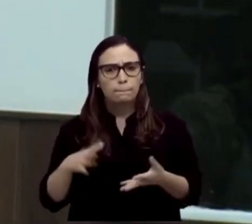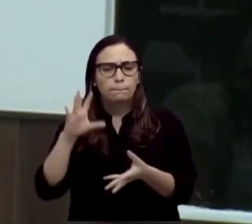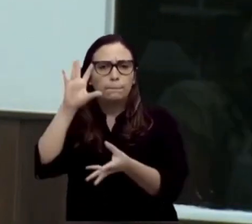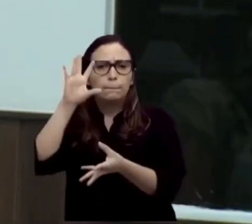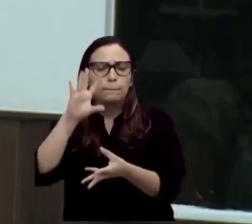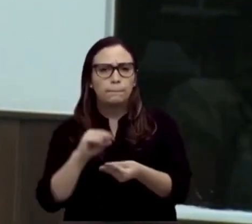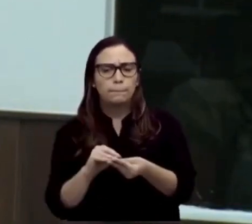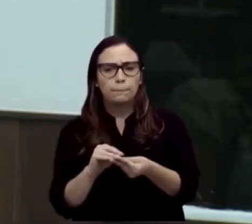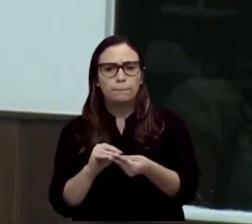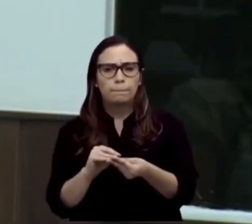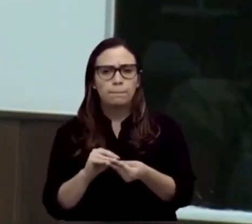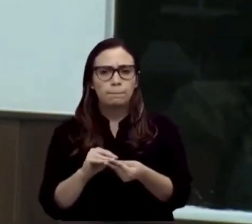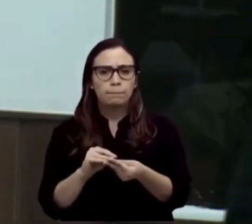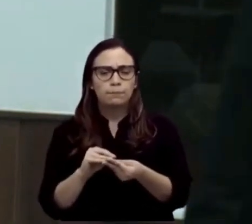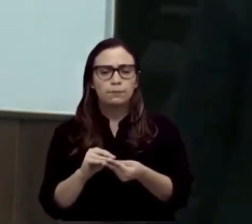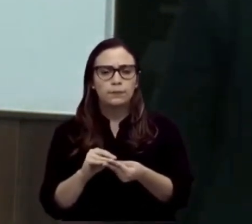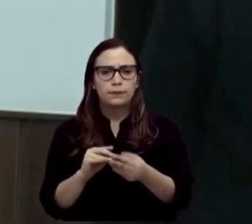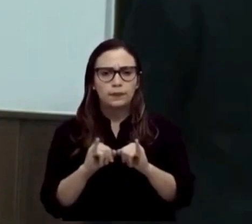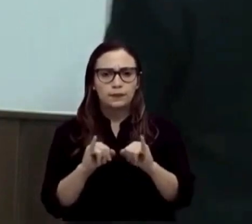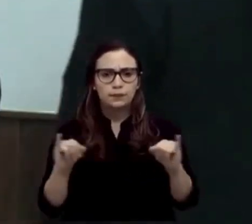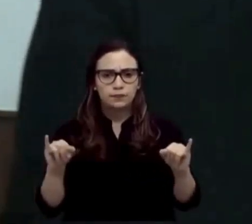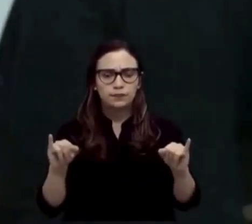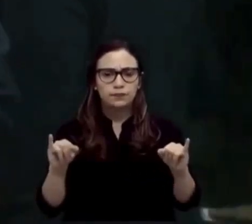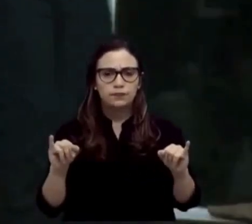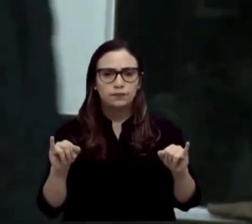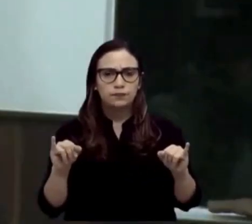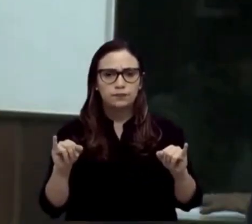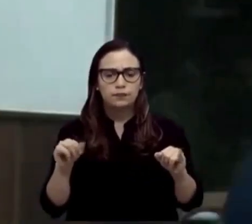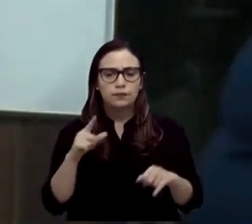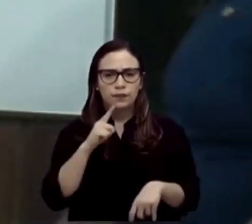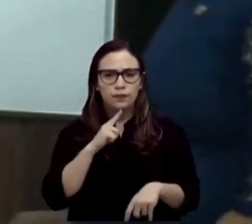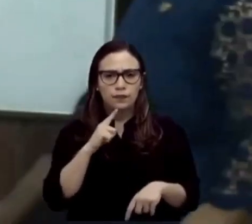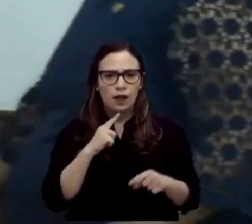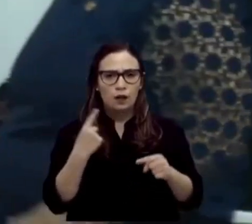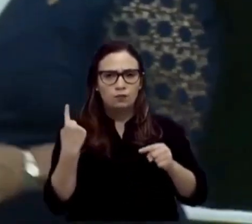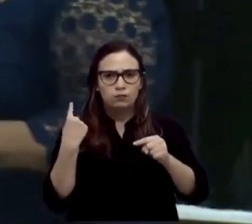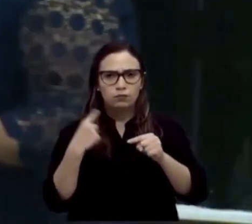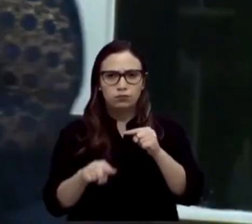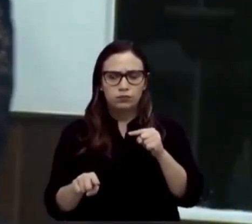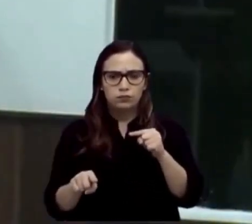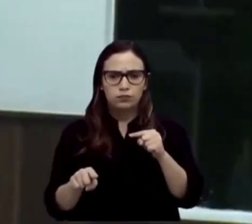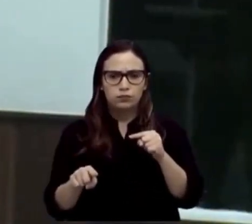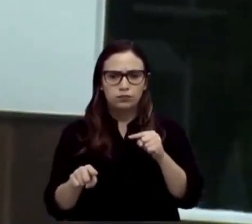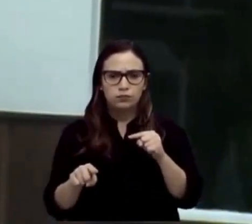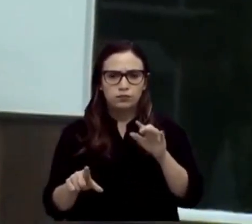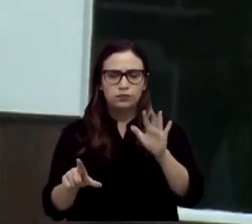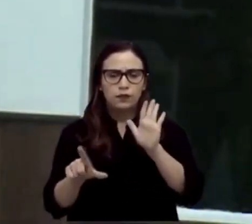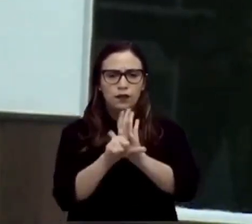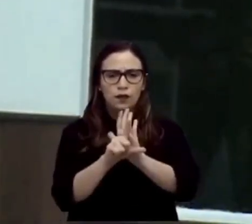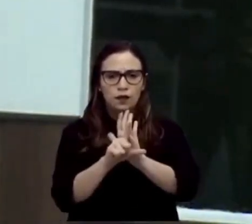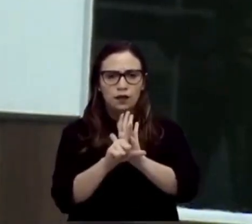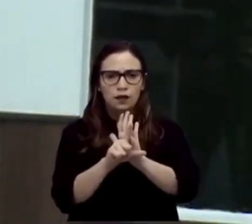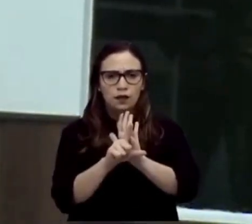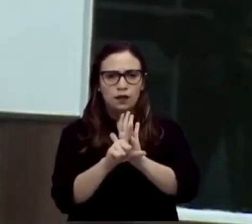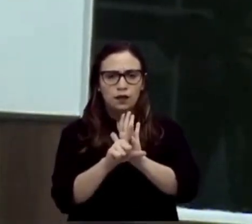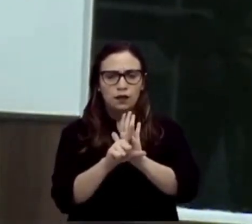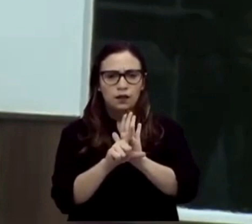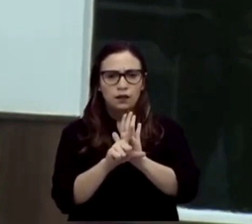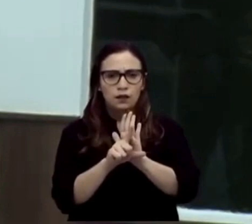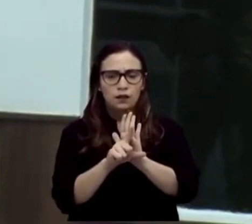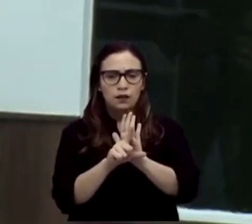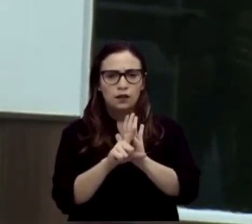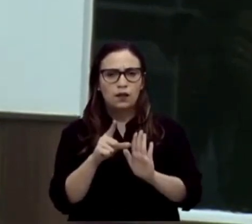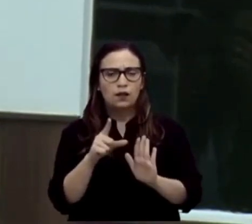seu pronunciamento, falando que está em conformidade, não está em conformidade com as leis, citou